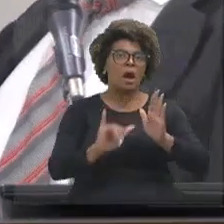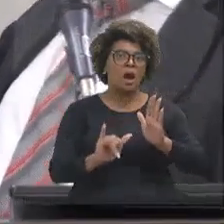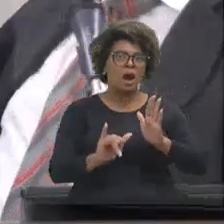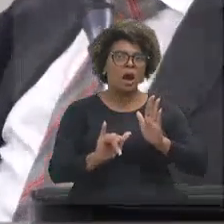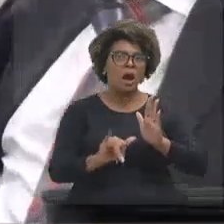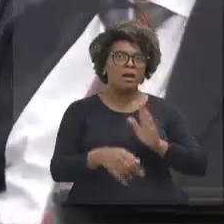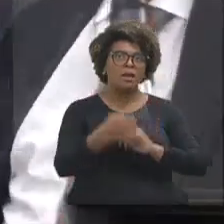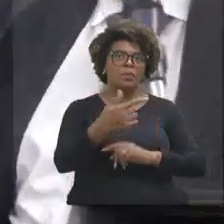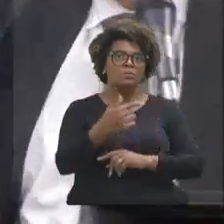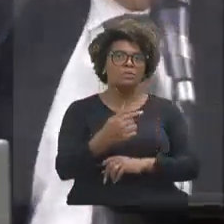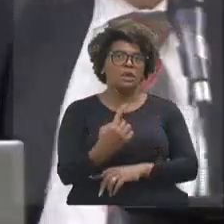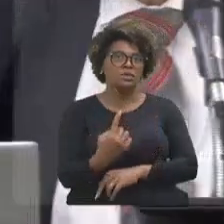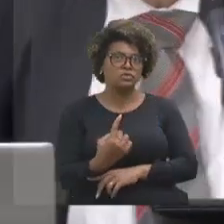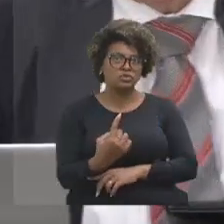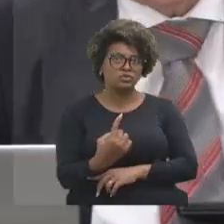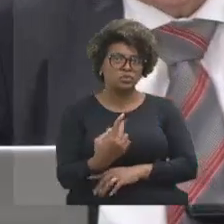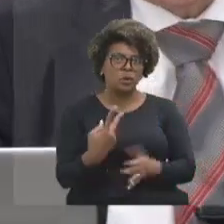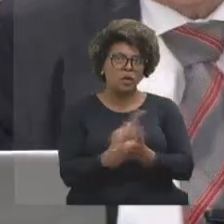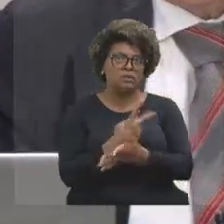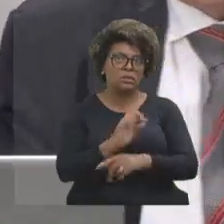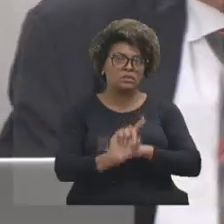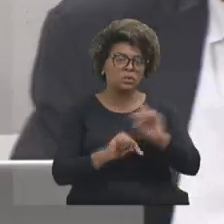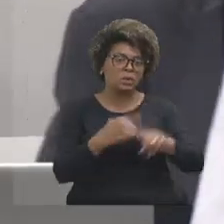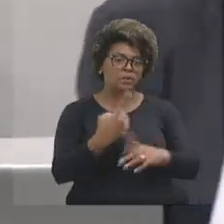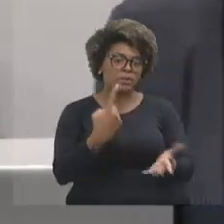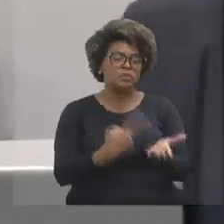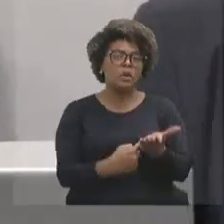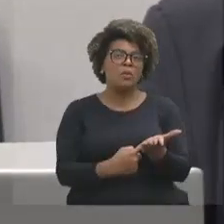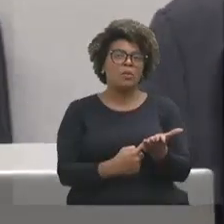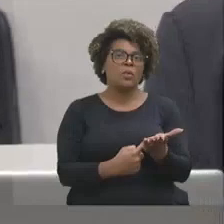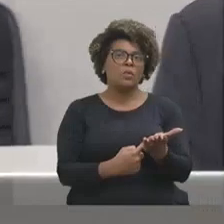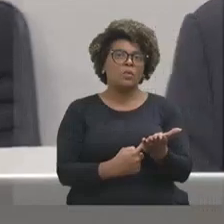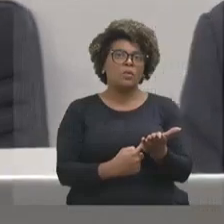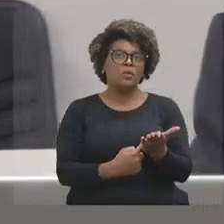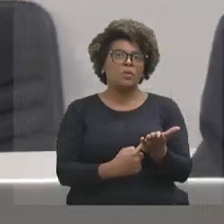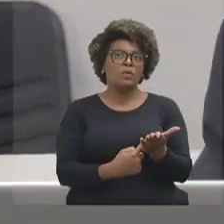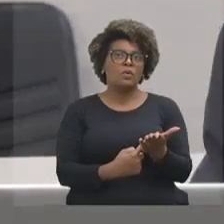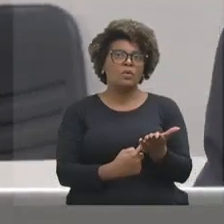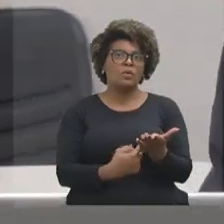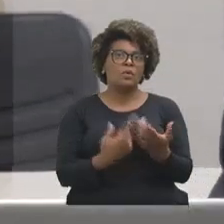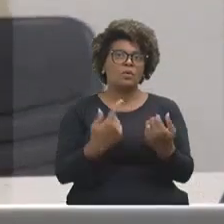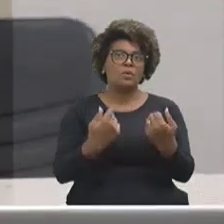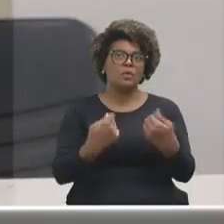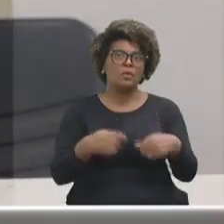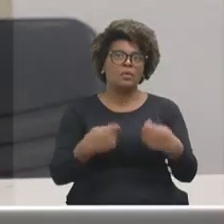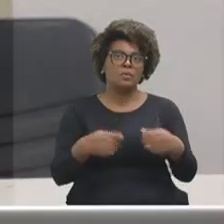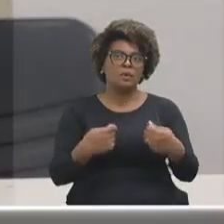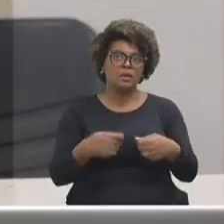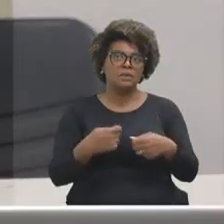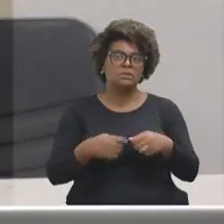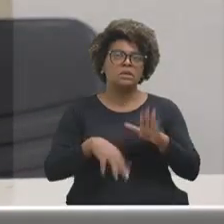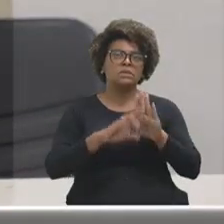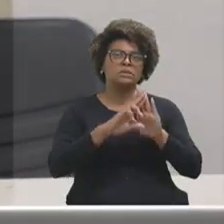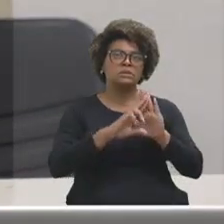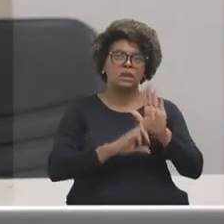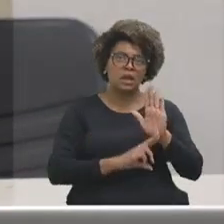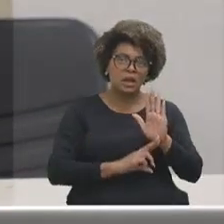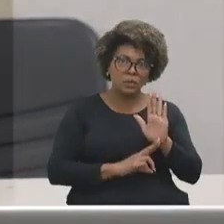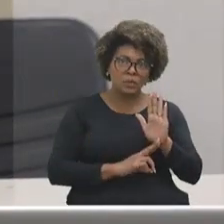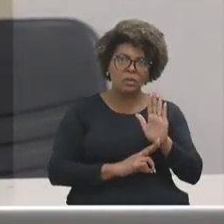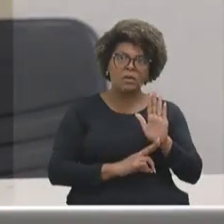171 veio depois do acordo a gente precisa na regulamentação